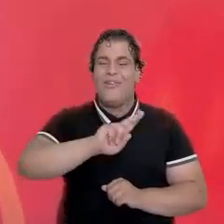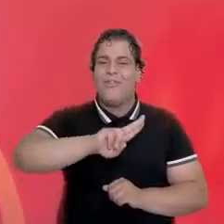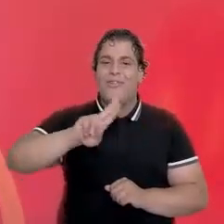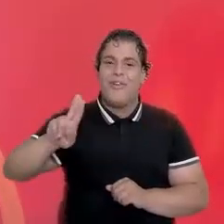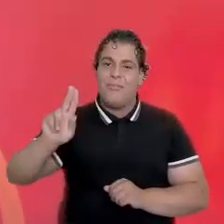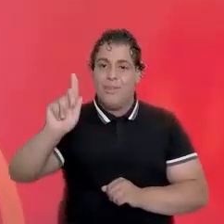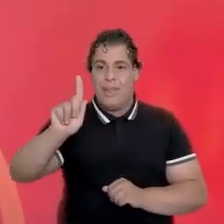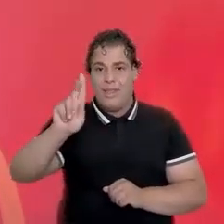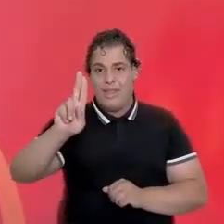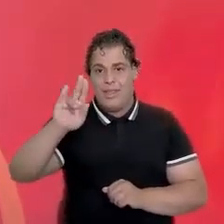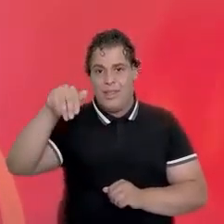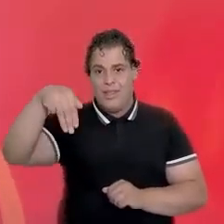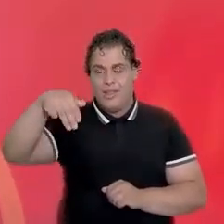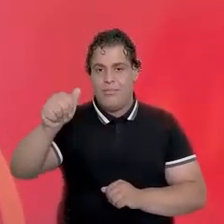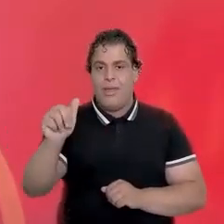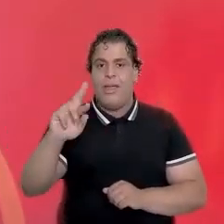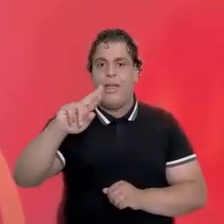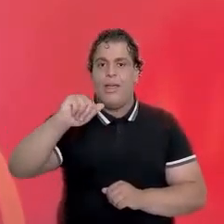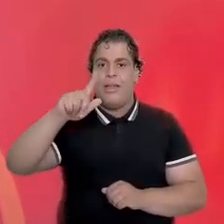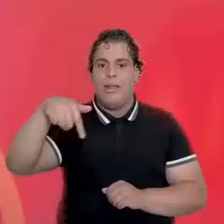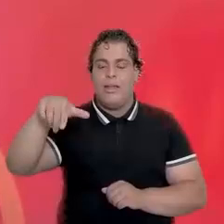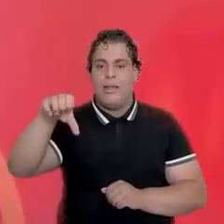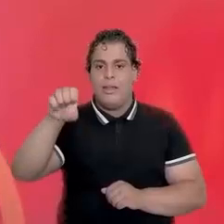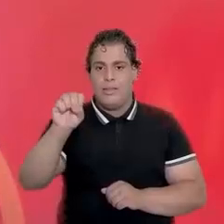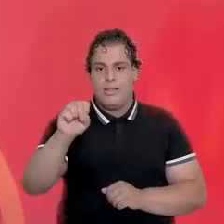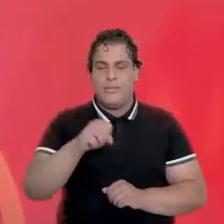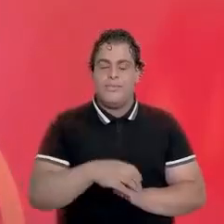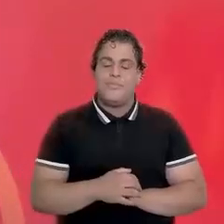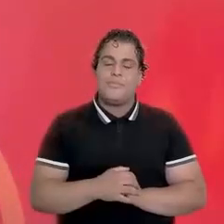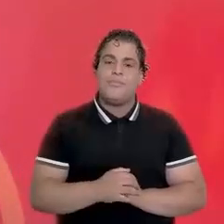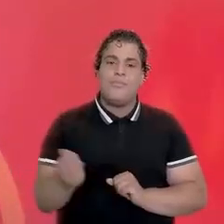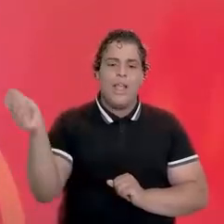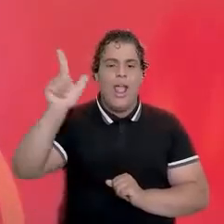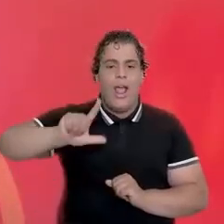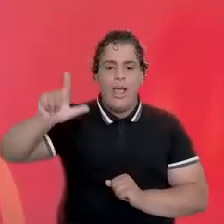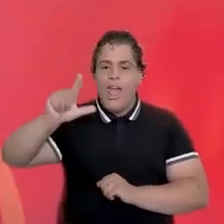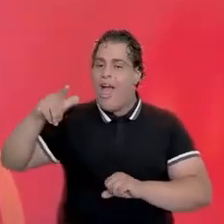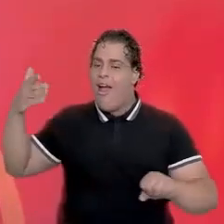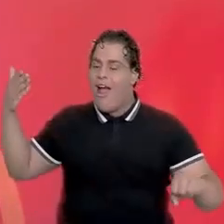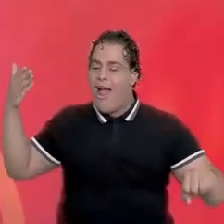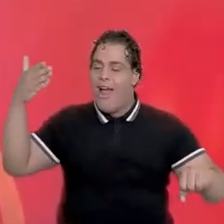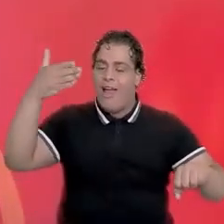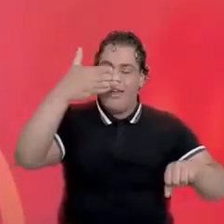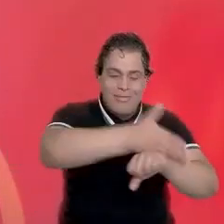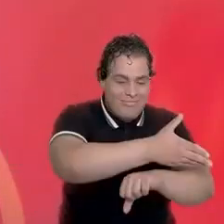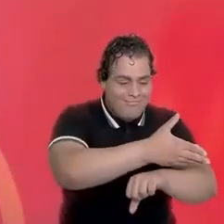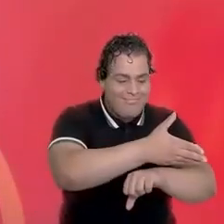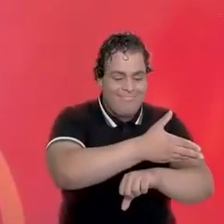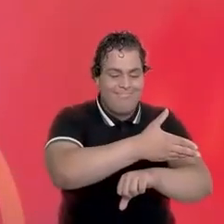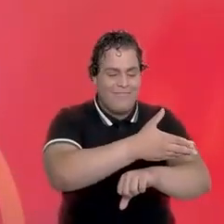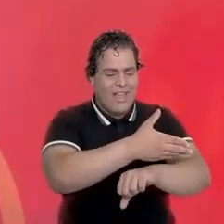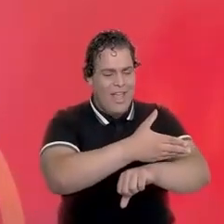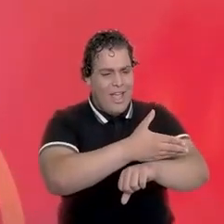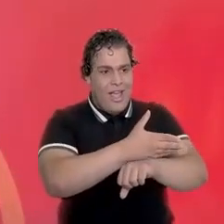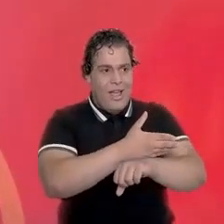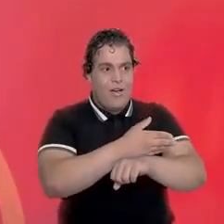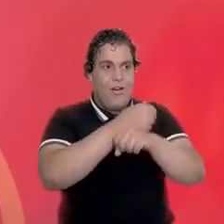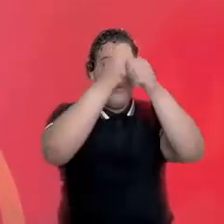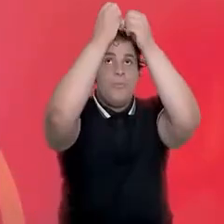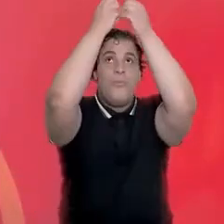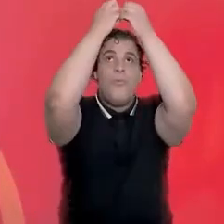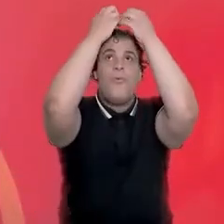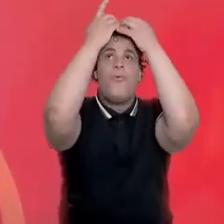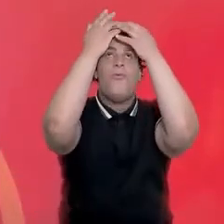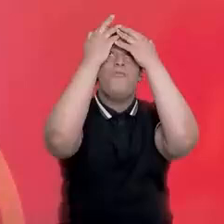a literatura parece que invadiu as minhas veias, do meu